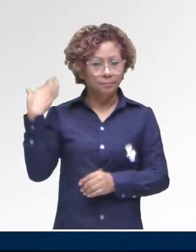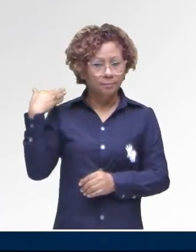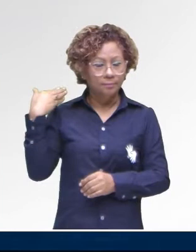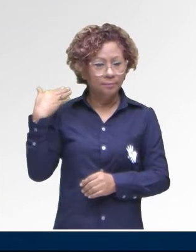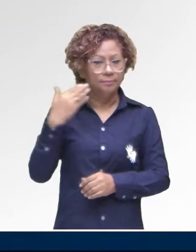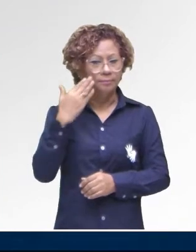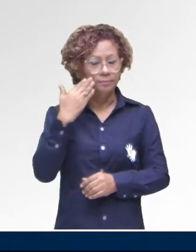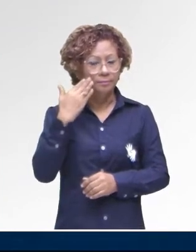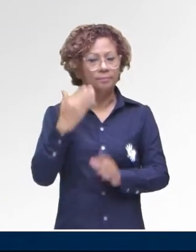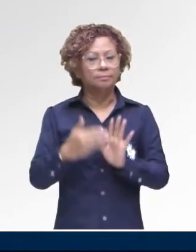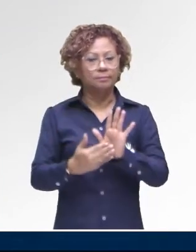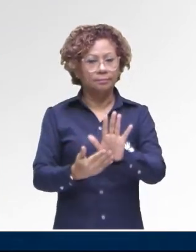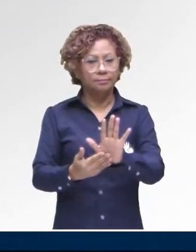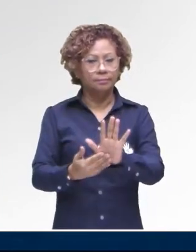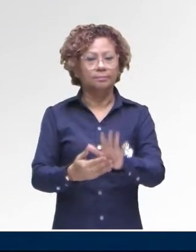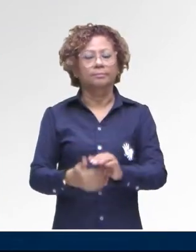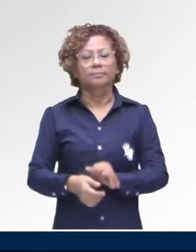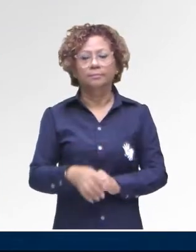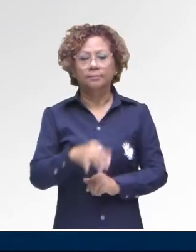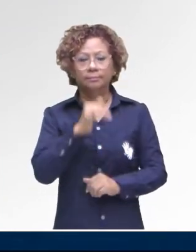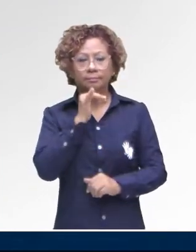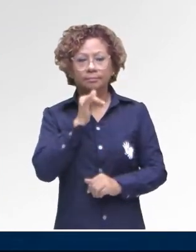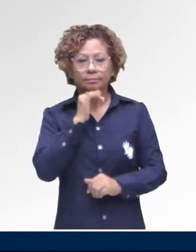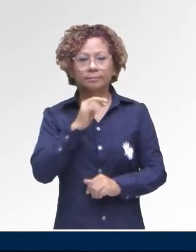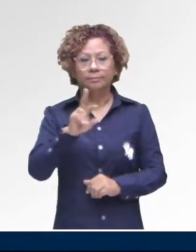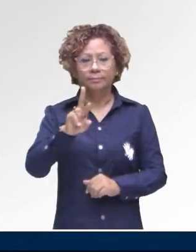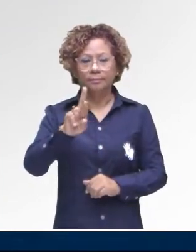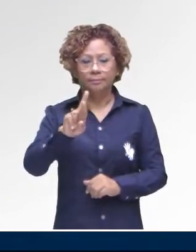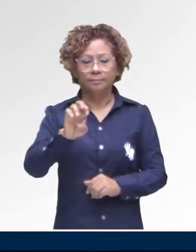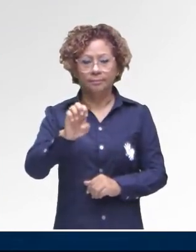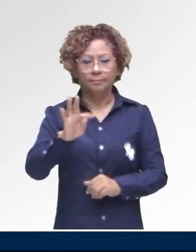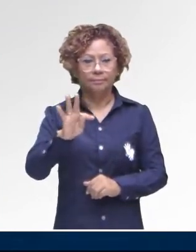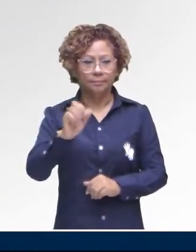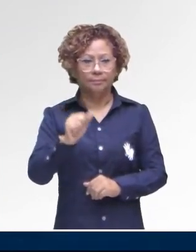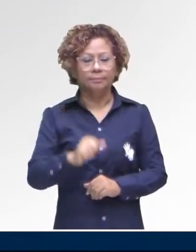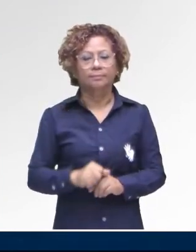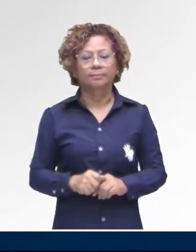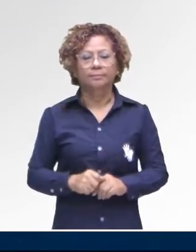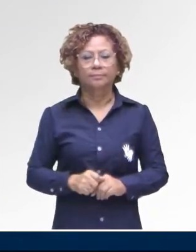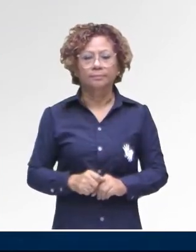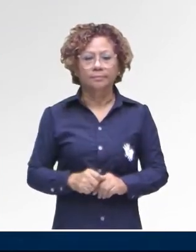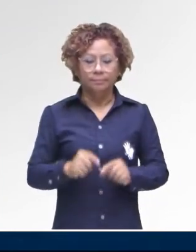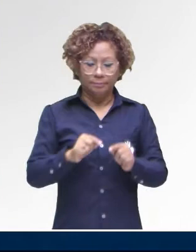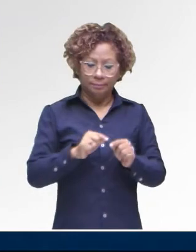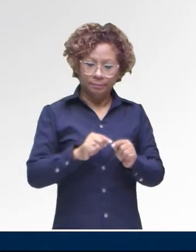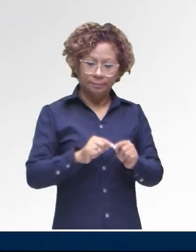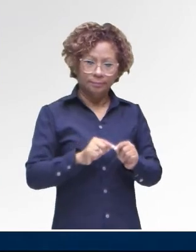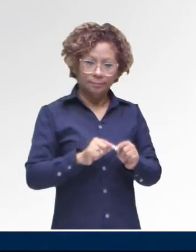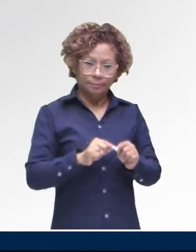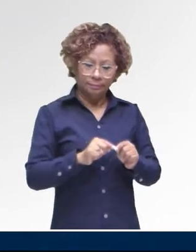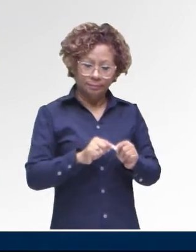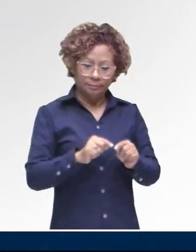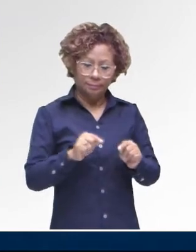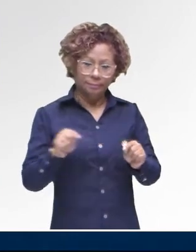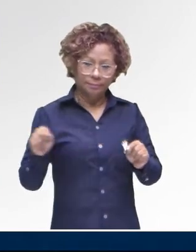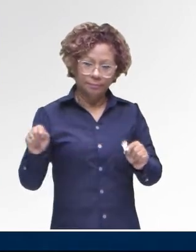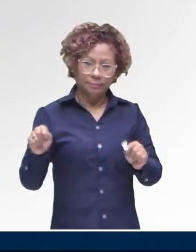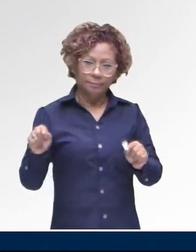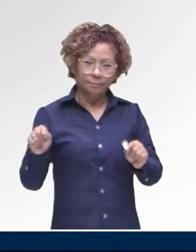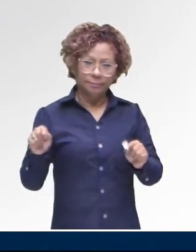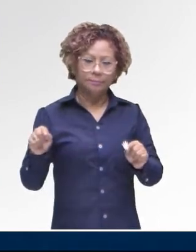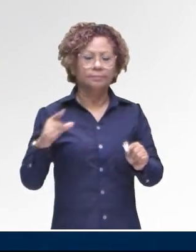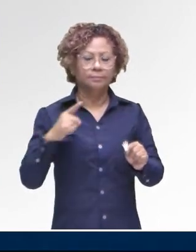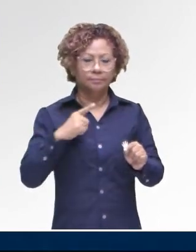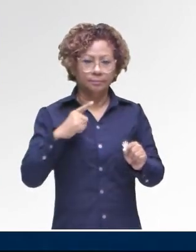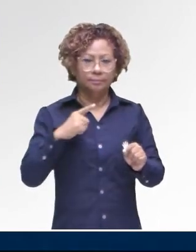temos agora o postulado da reta. Em uma reta, bem como fora dela,